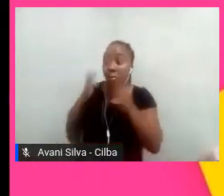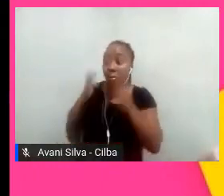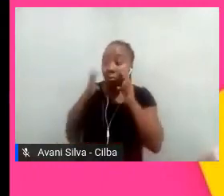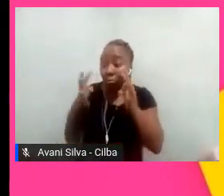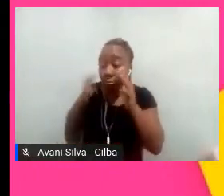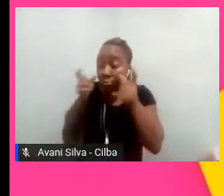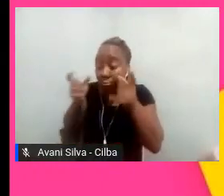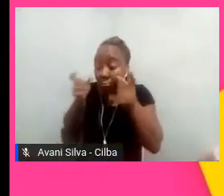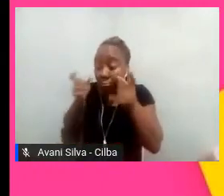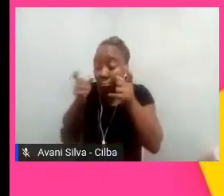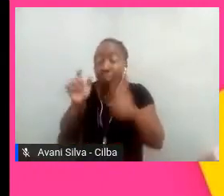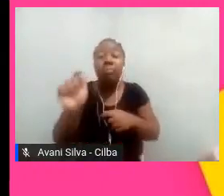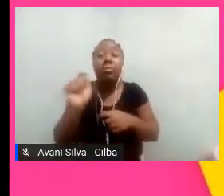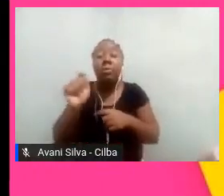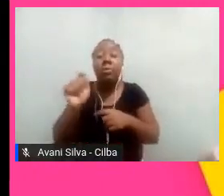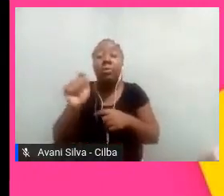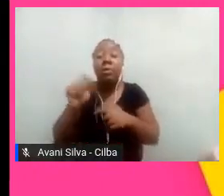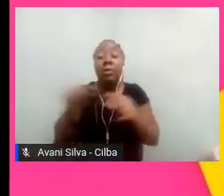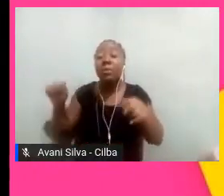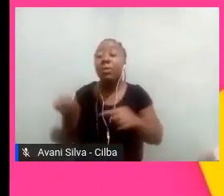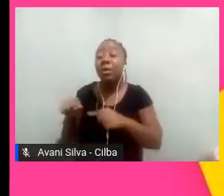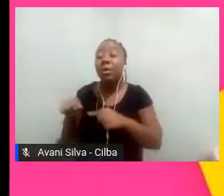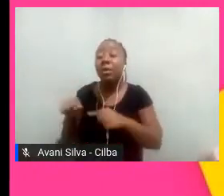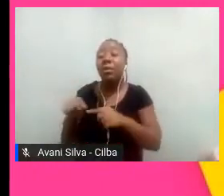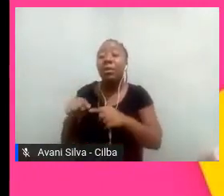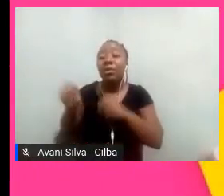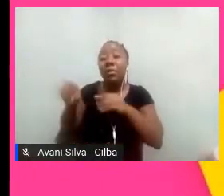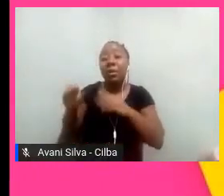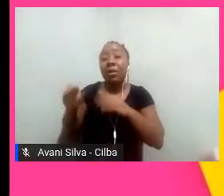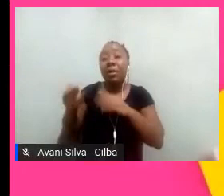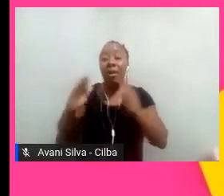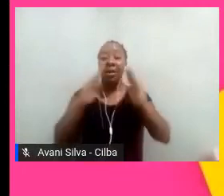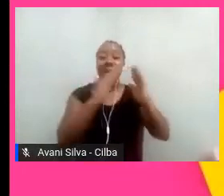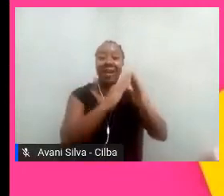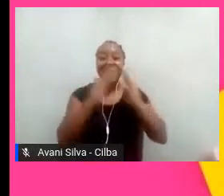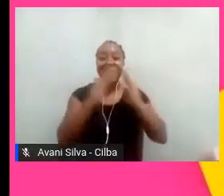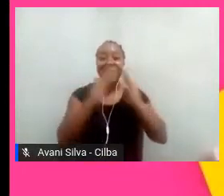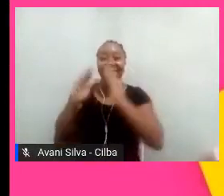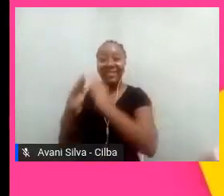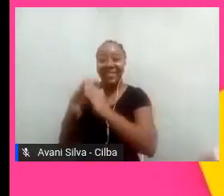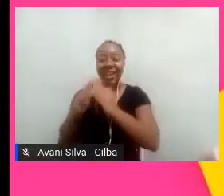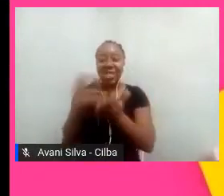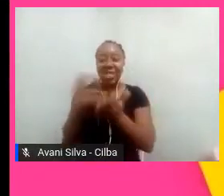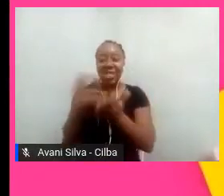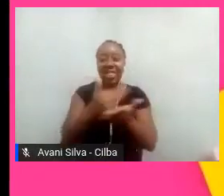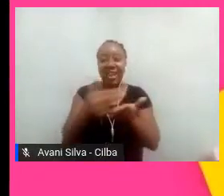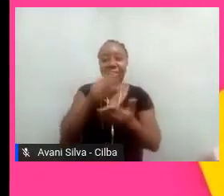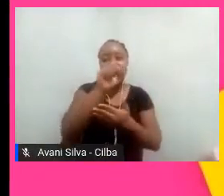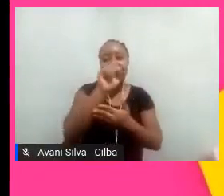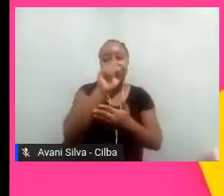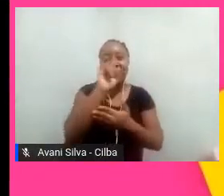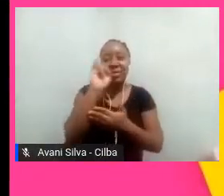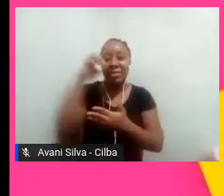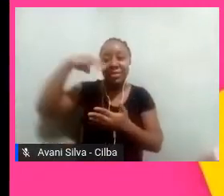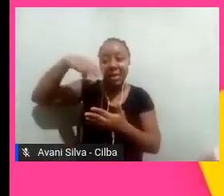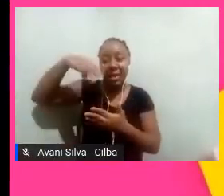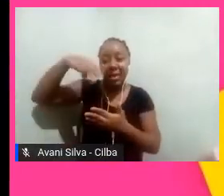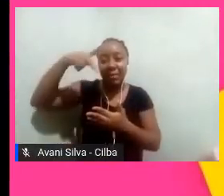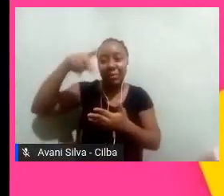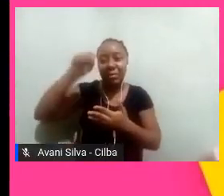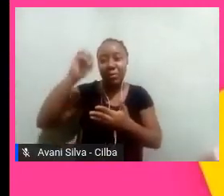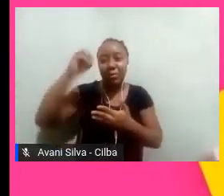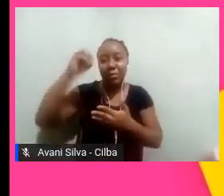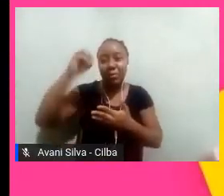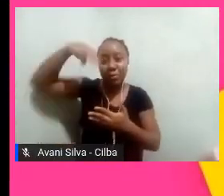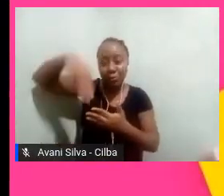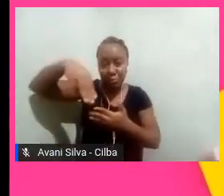é, na sala de aula, fazer a maquete da casa dos Simpsons. E aí os alunos gostam muito disso,